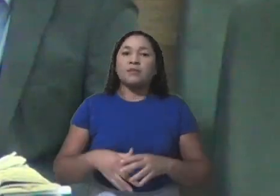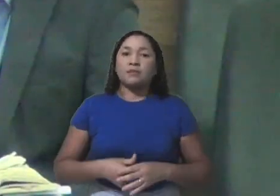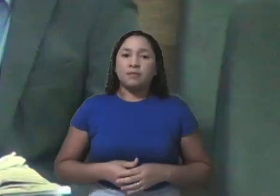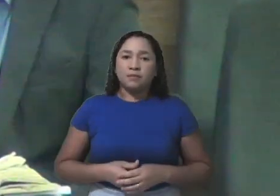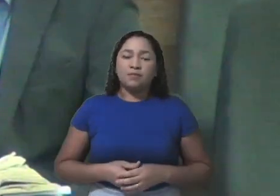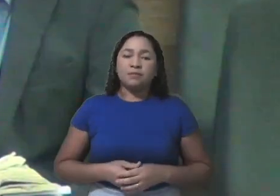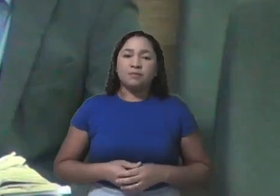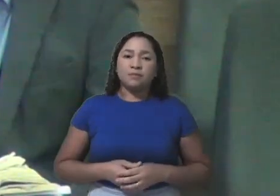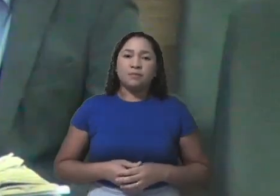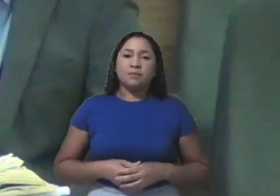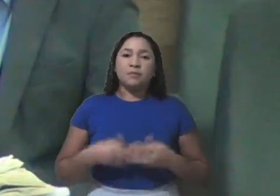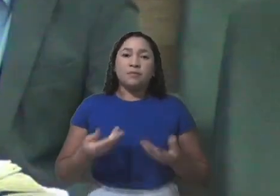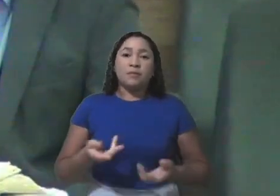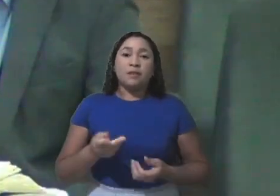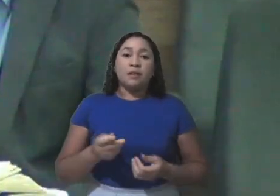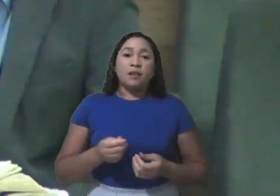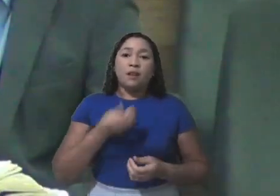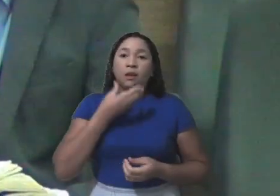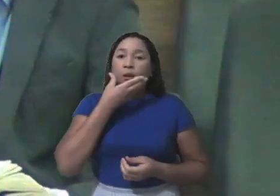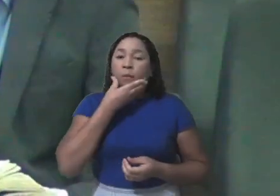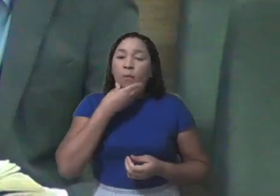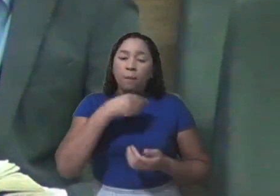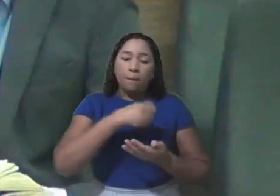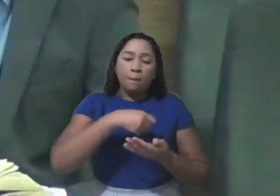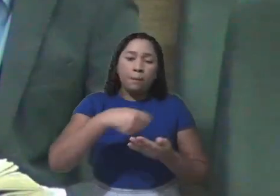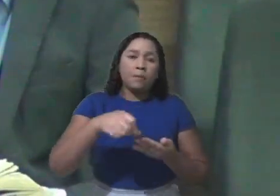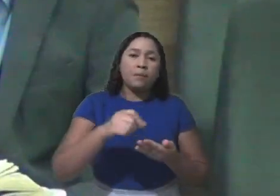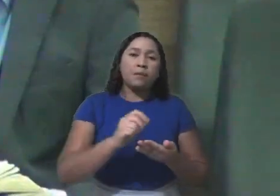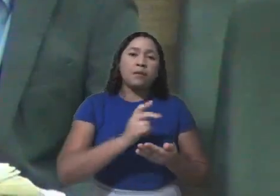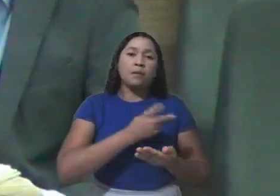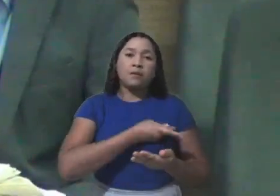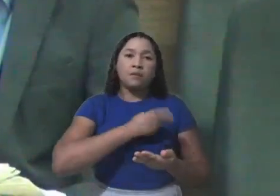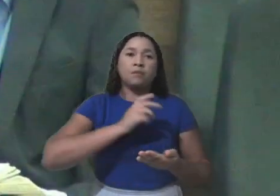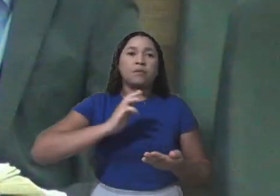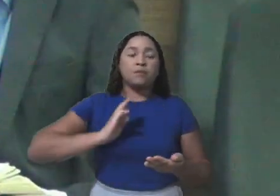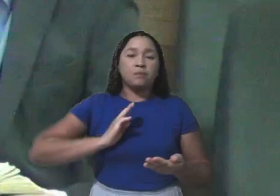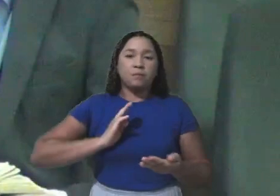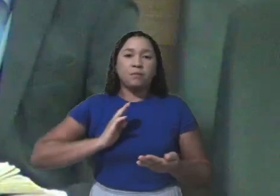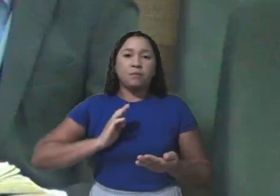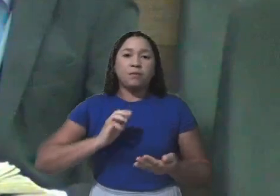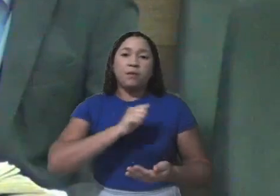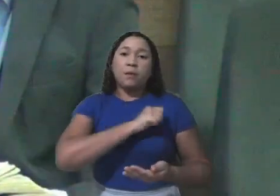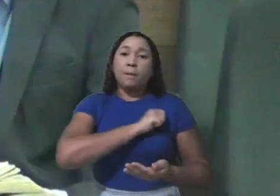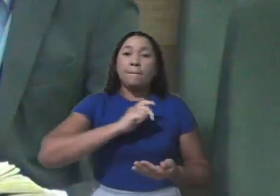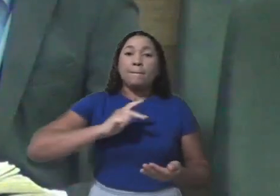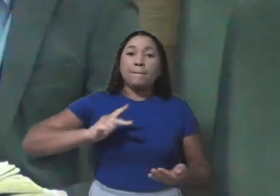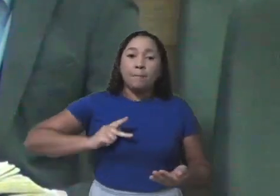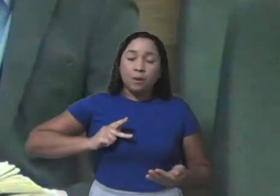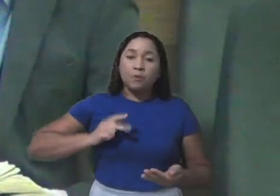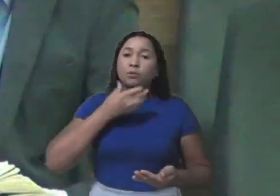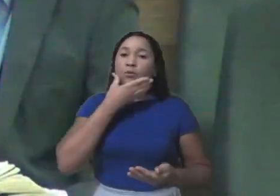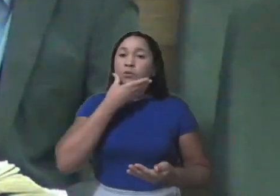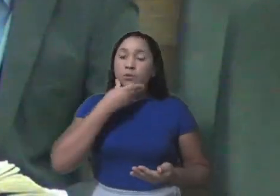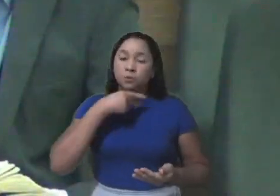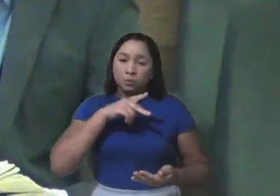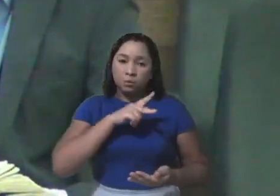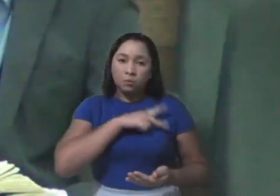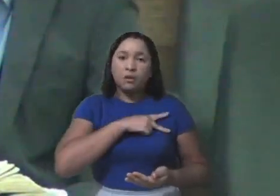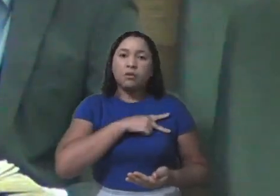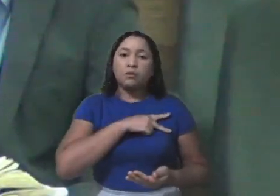do escritor aos Hebreus, que cremos que foi o apóstolo Paulo, passar a ensinar coisas